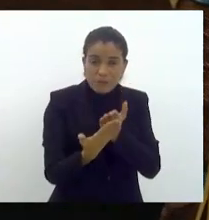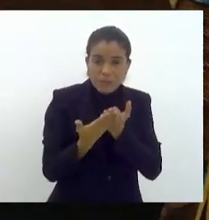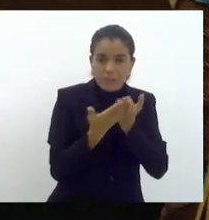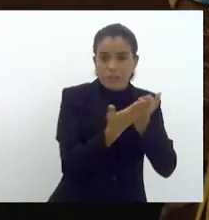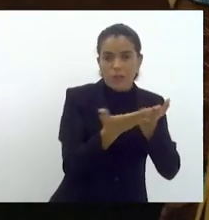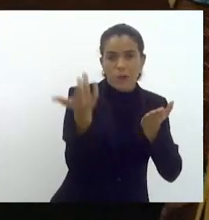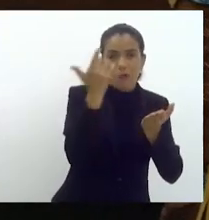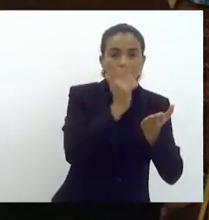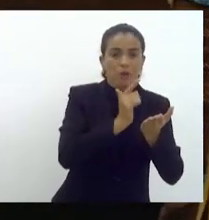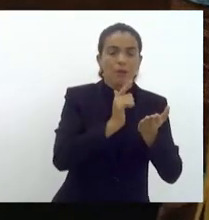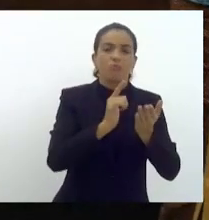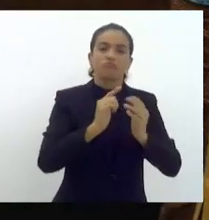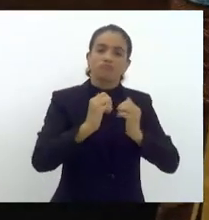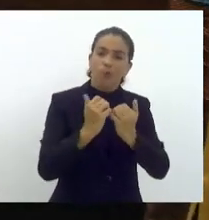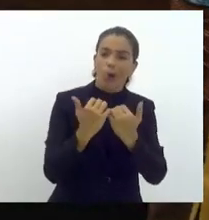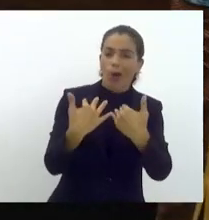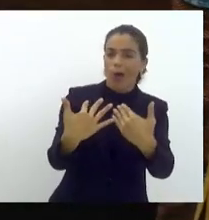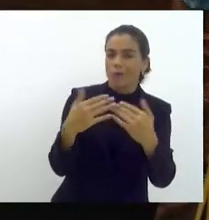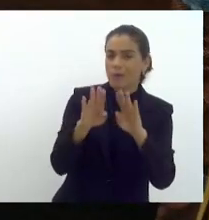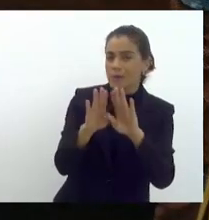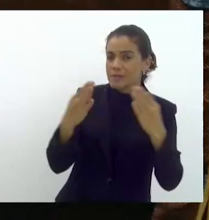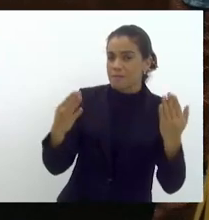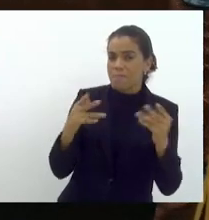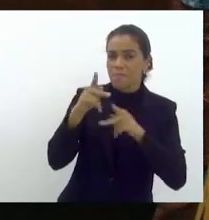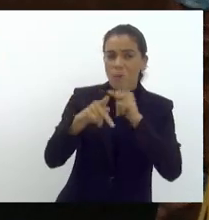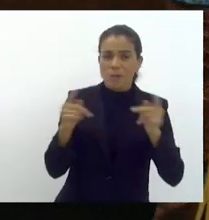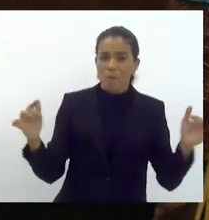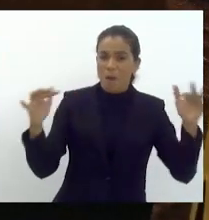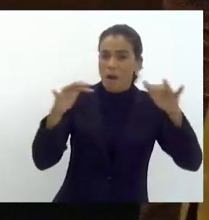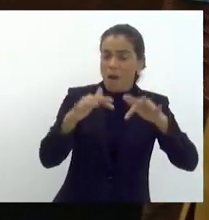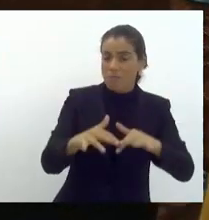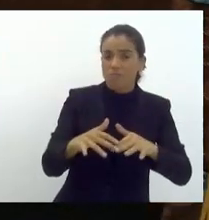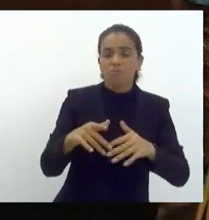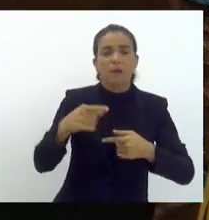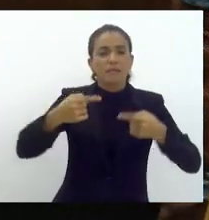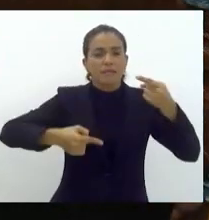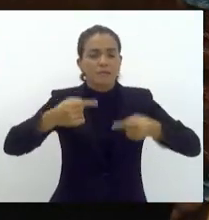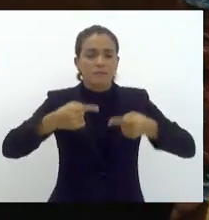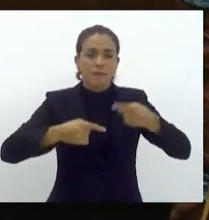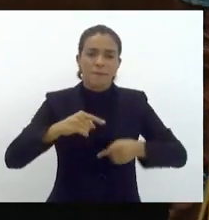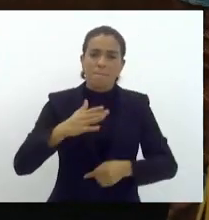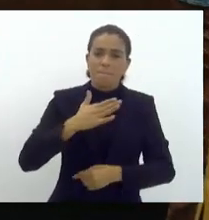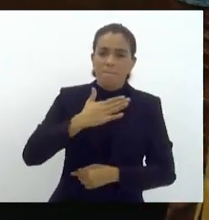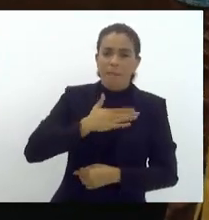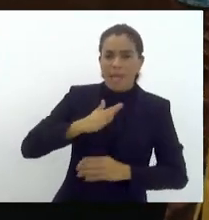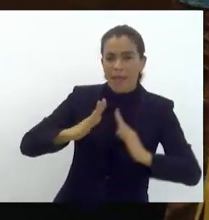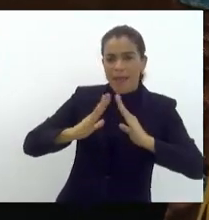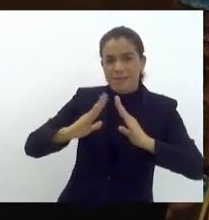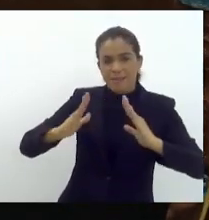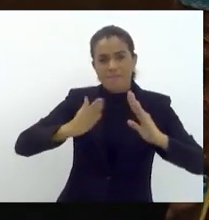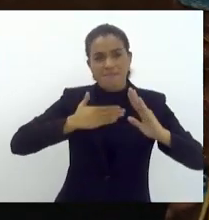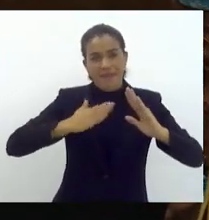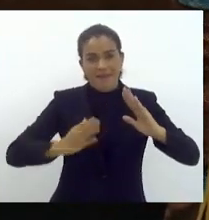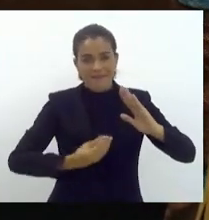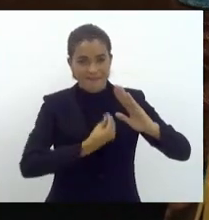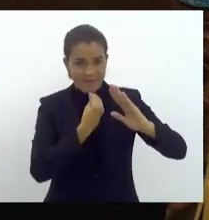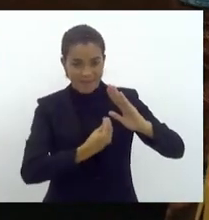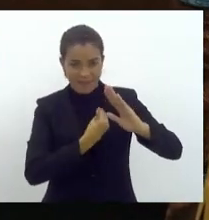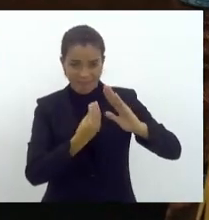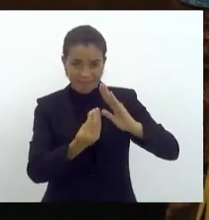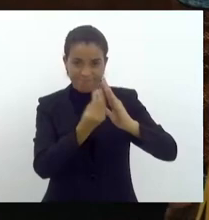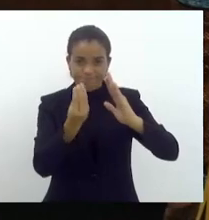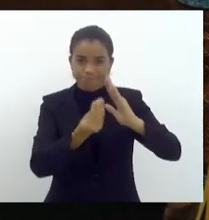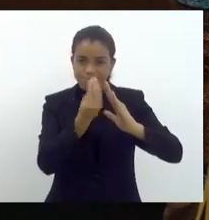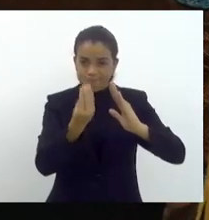uma audiência pública para debater o minha casa minha vida a gente sabe que o novo Minha Casa Minha Vida ele acumula várias experiências